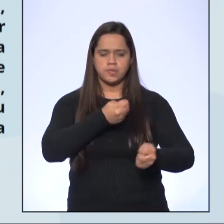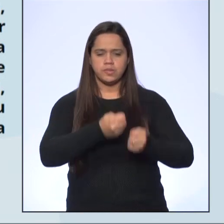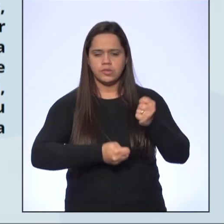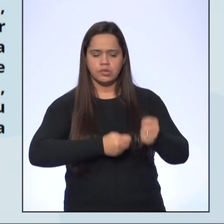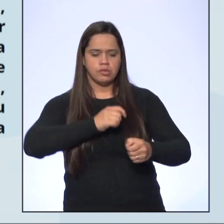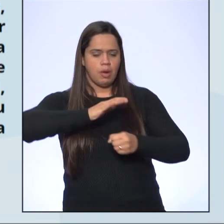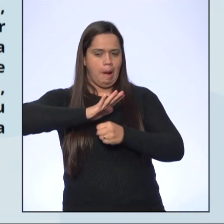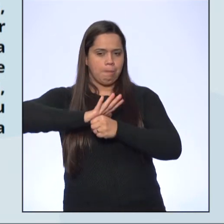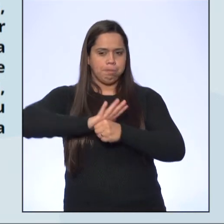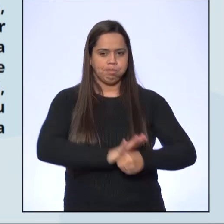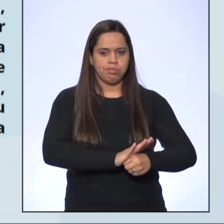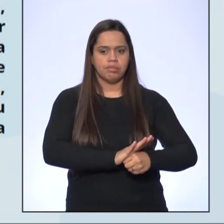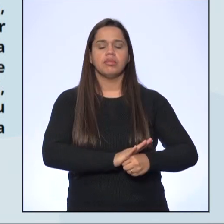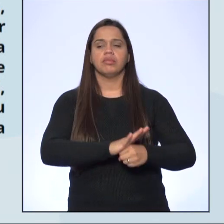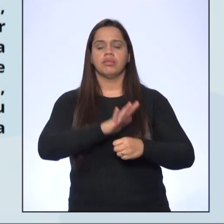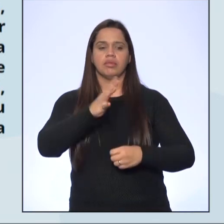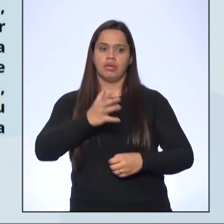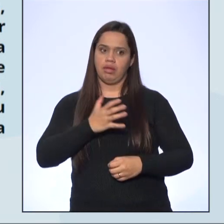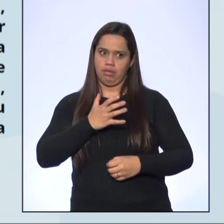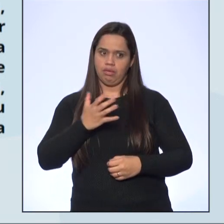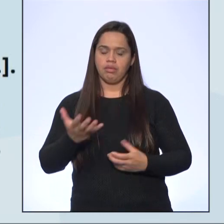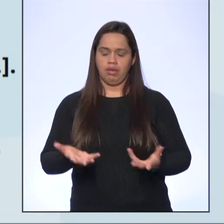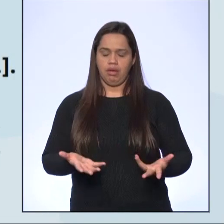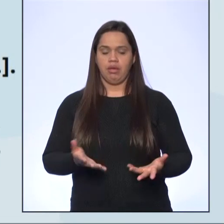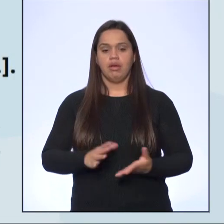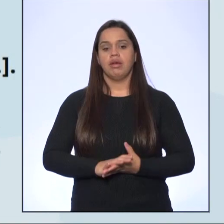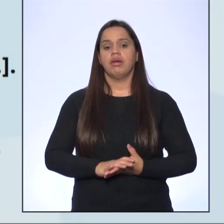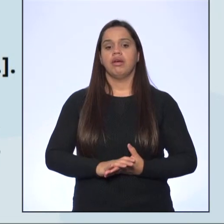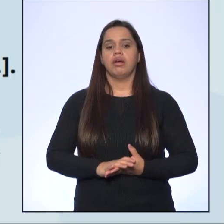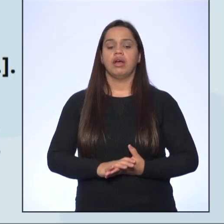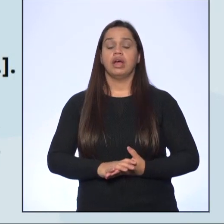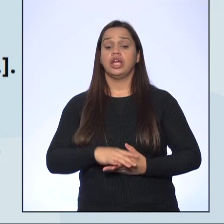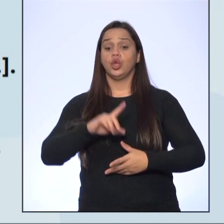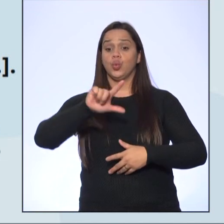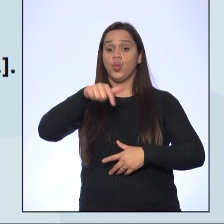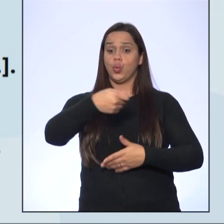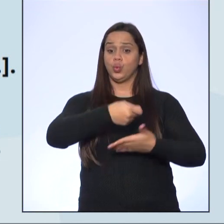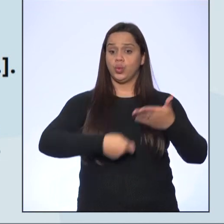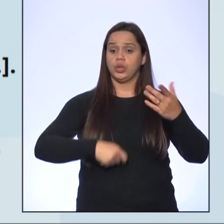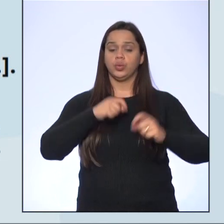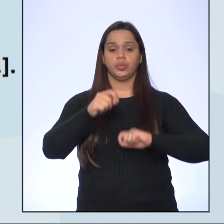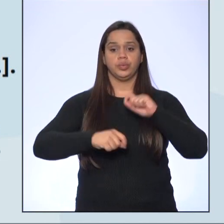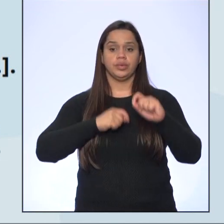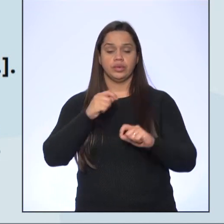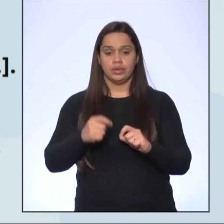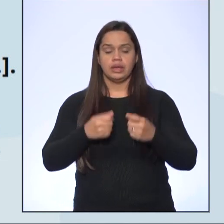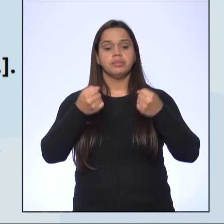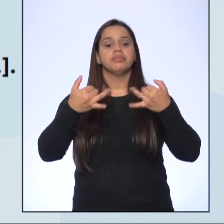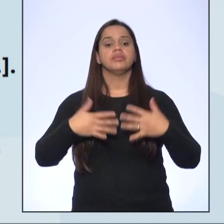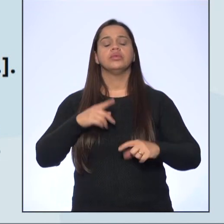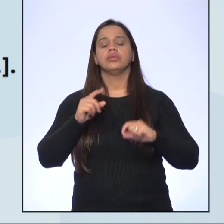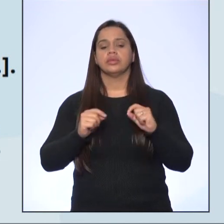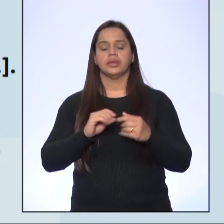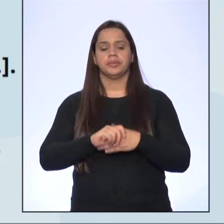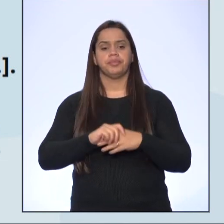malvados. É isso que ele está colocando aí, né? E, no outro texto, a gente coloca aqui, ele deixa bem claro,